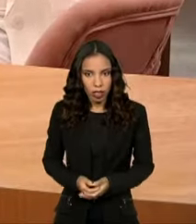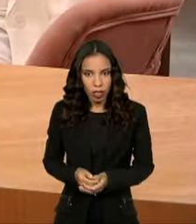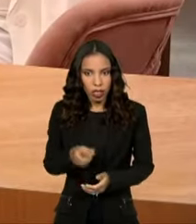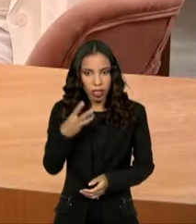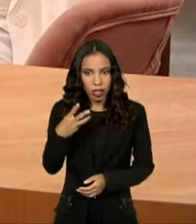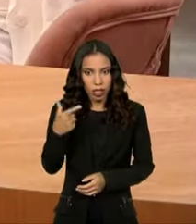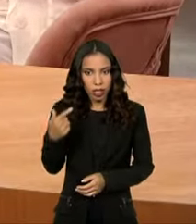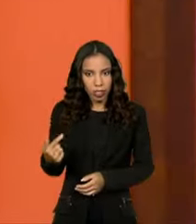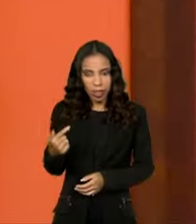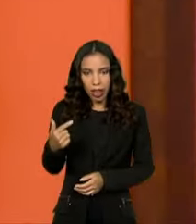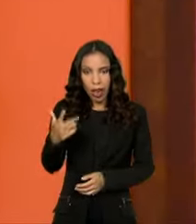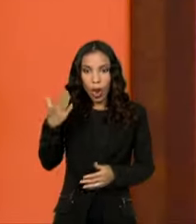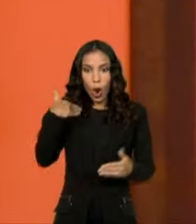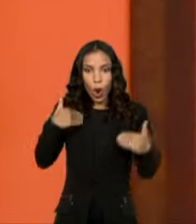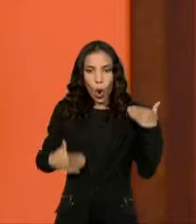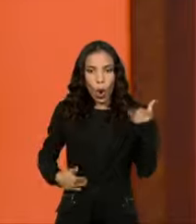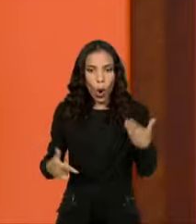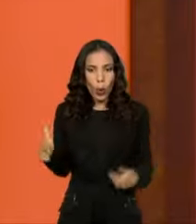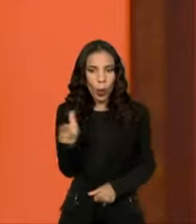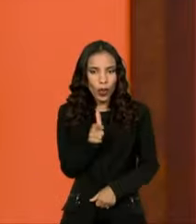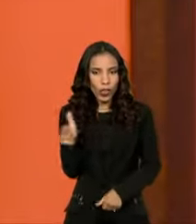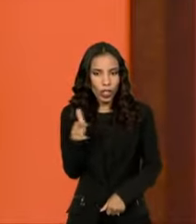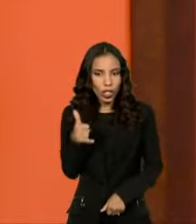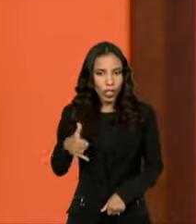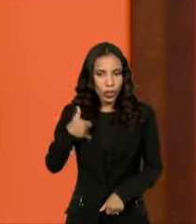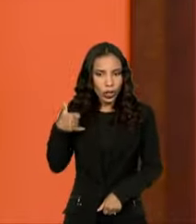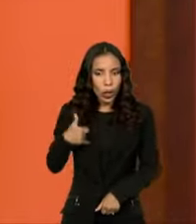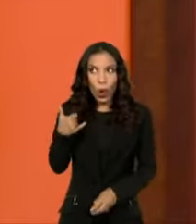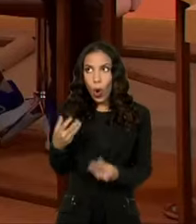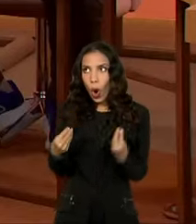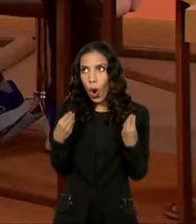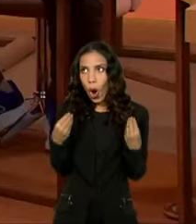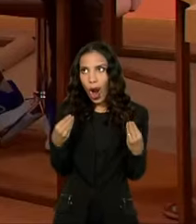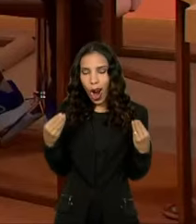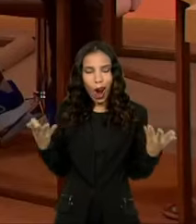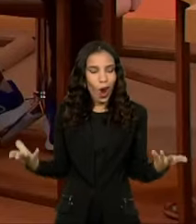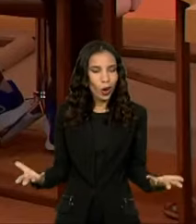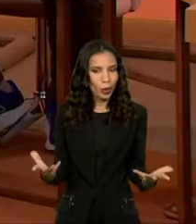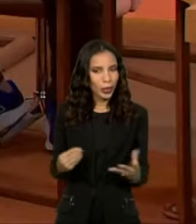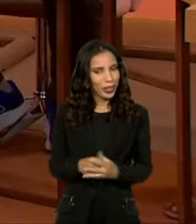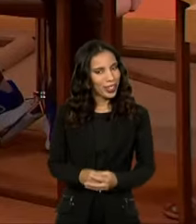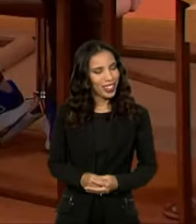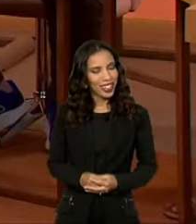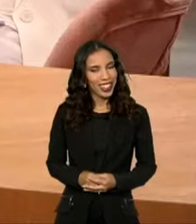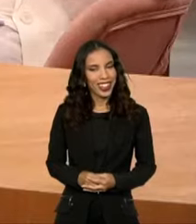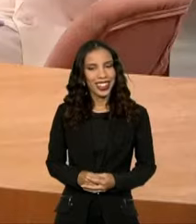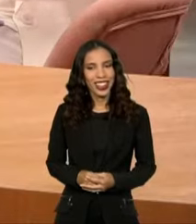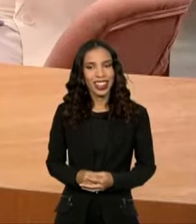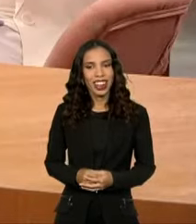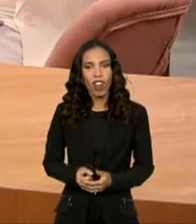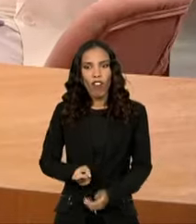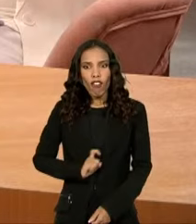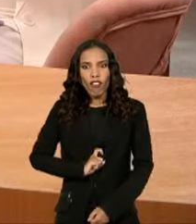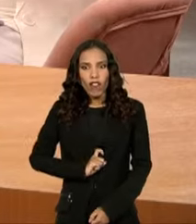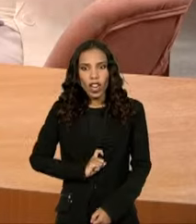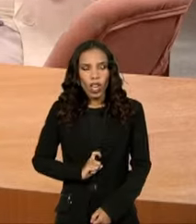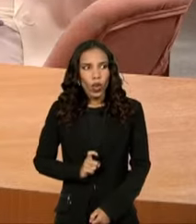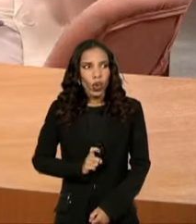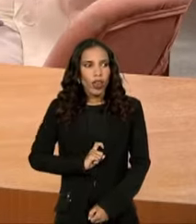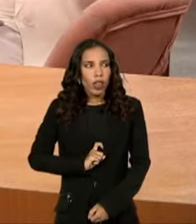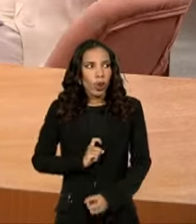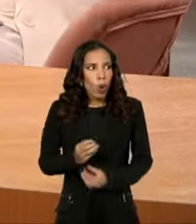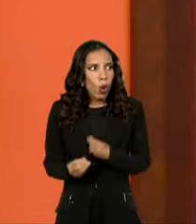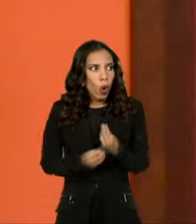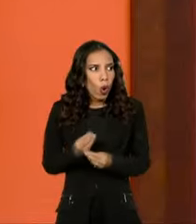esse corpinho de 22 que ela tem, meu Deus do céu, como é que pode? Onde é que cabe? Agora, deu um friozinho na barriga de sair, de começar